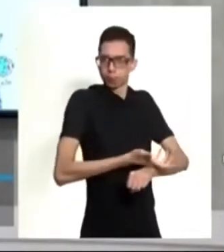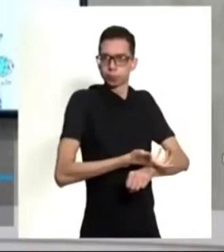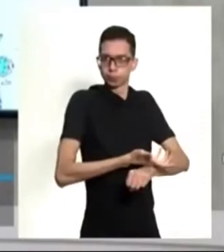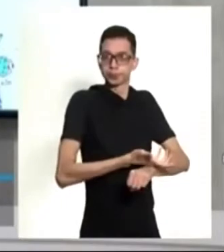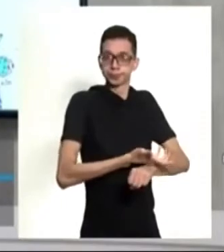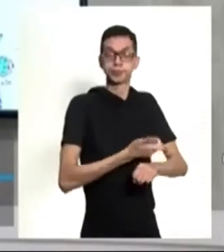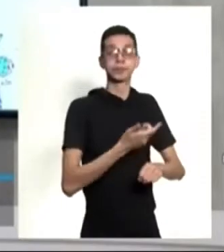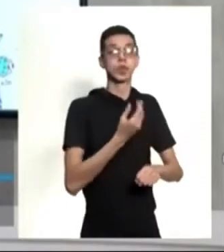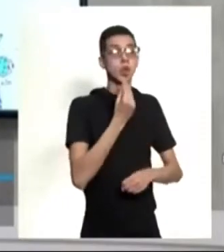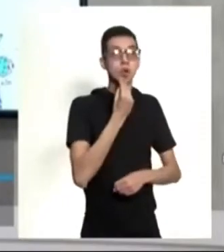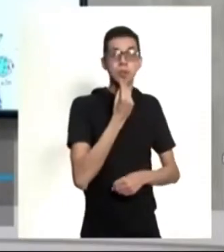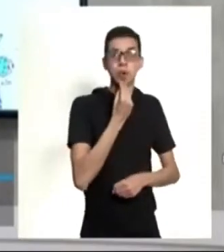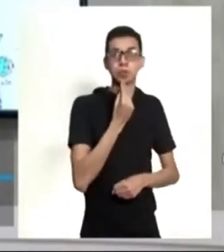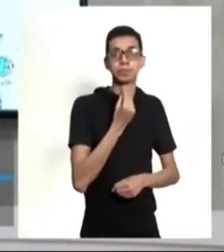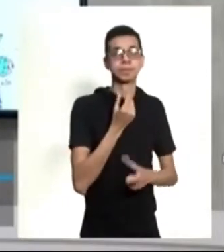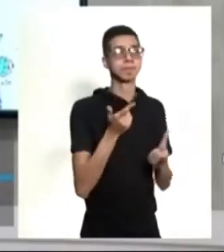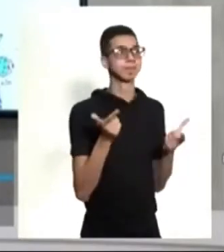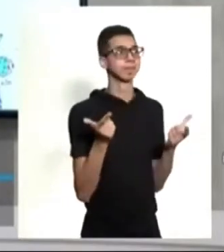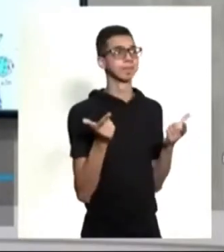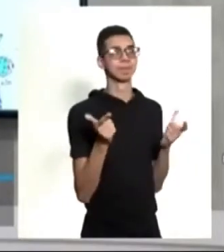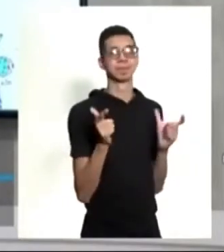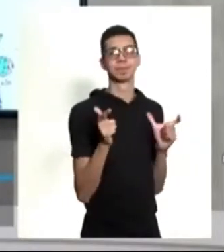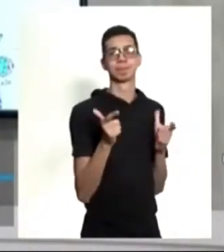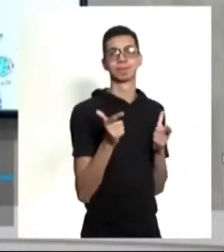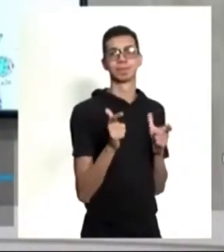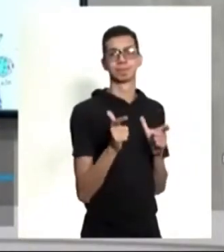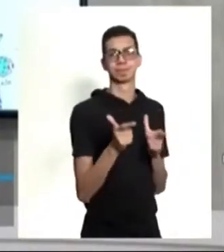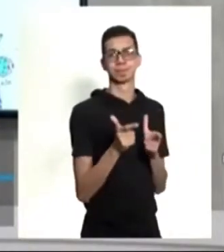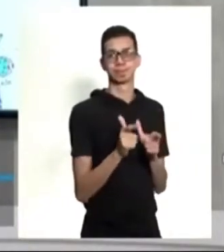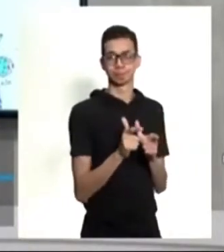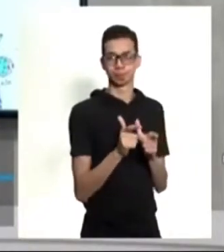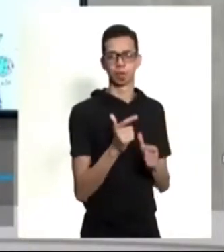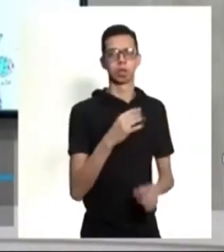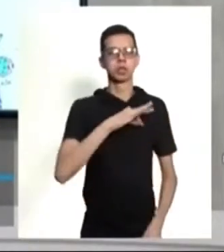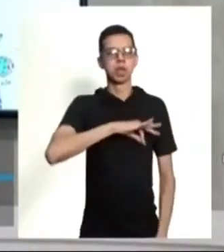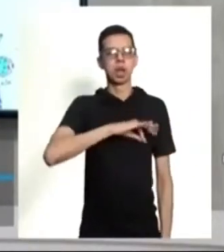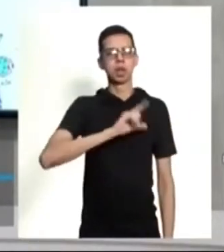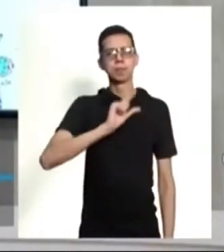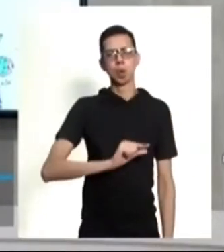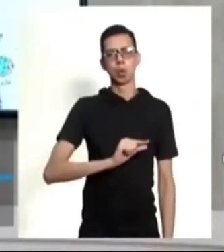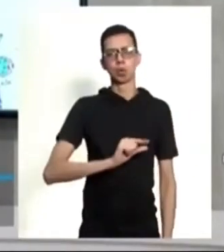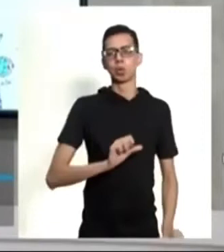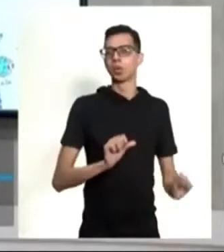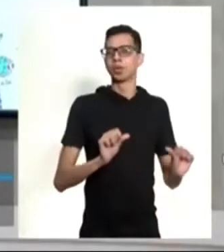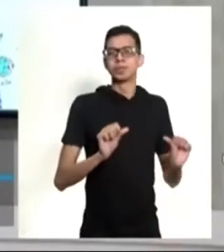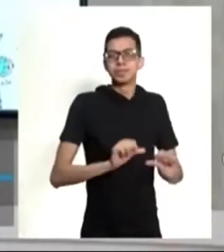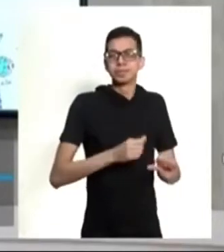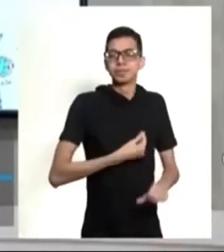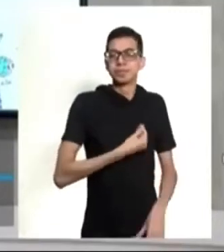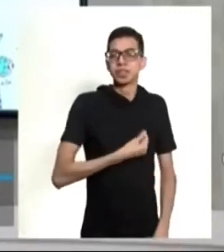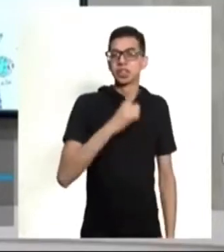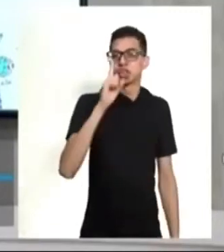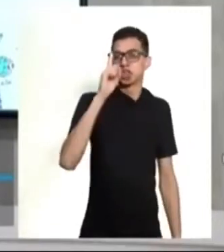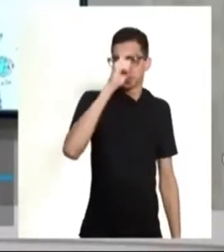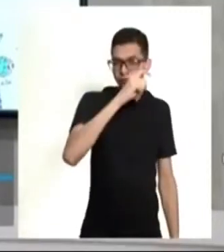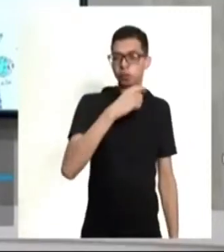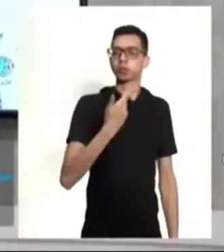menos oportunidades e condições, enfim, baixos salários e condições precárias de vida, na